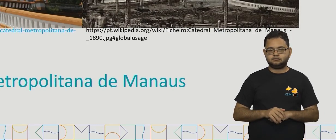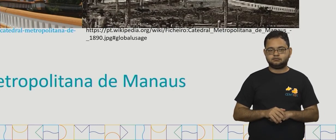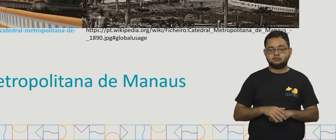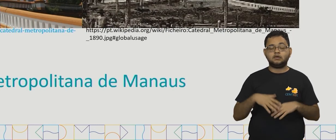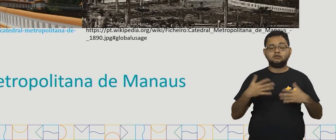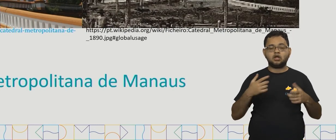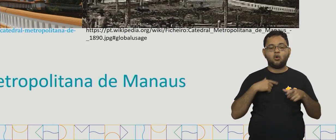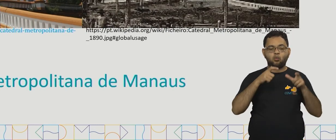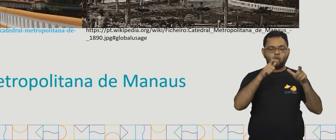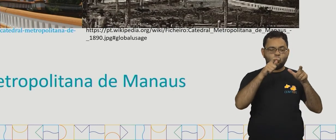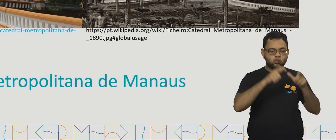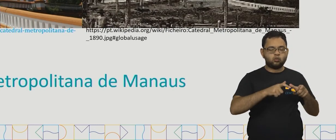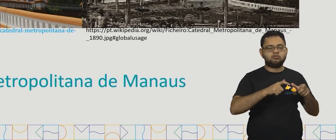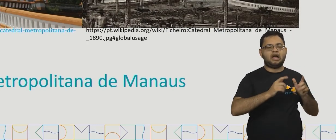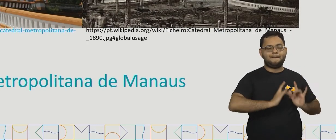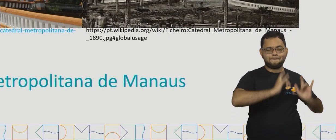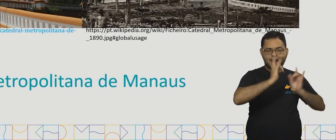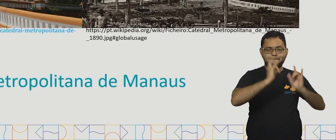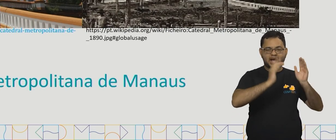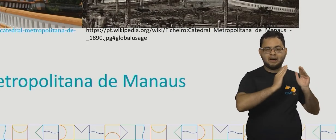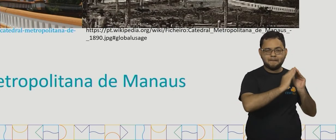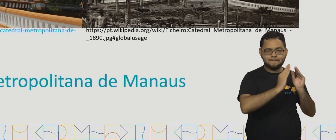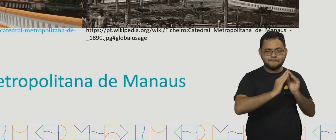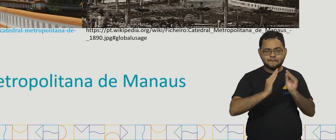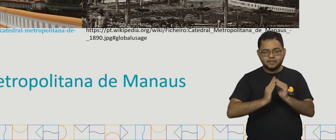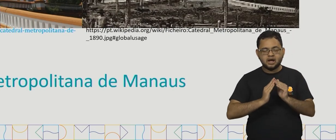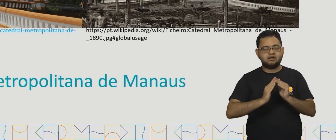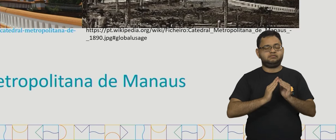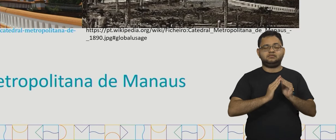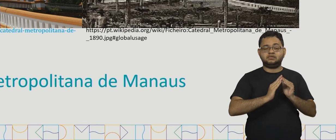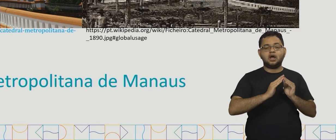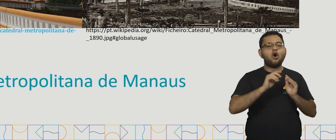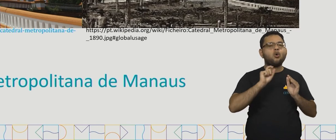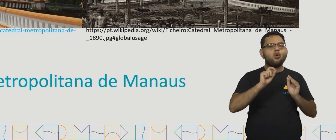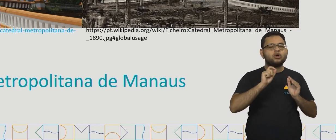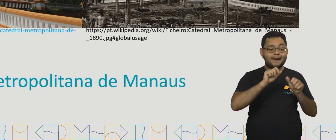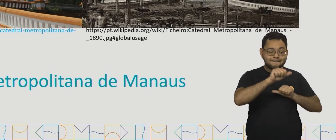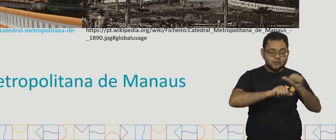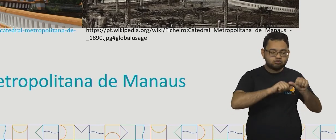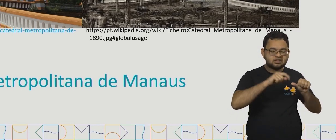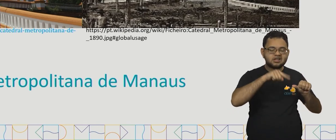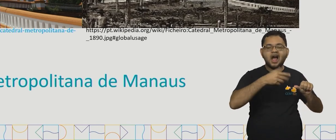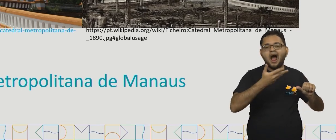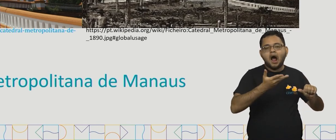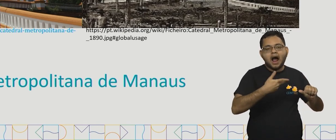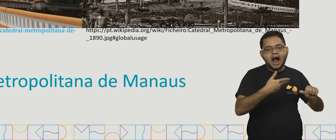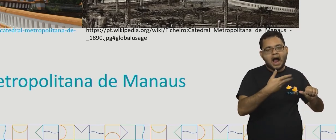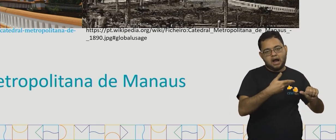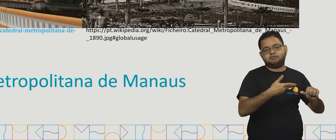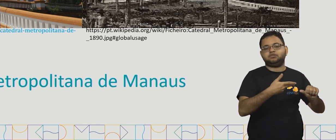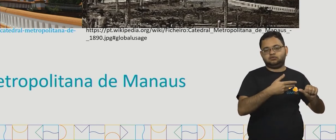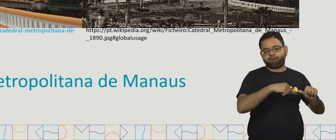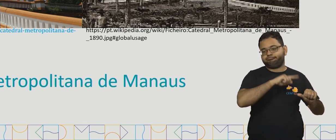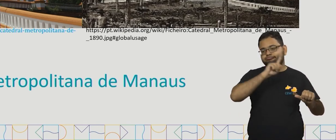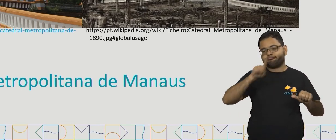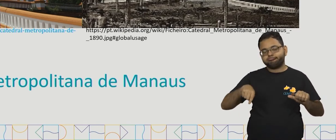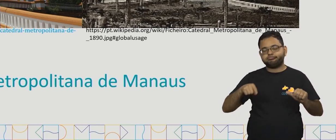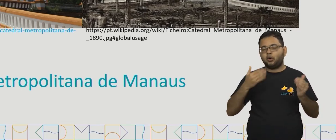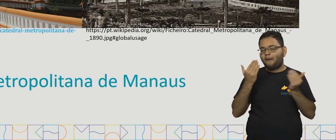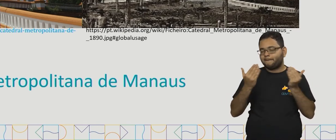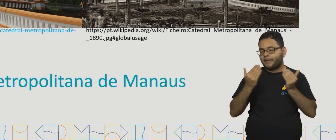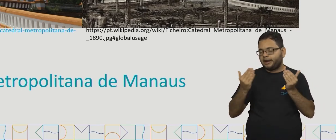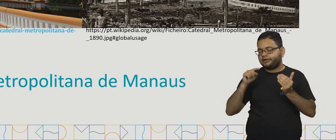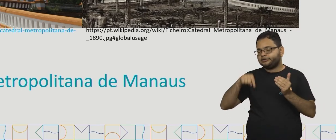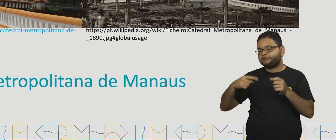mais urbanizados, essas mudanças nas paisagens acontecem com uma frequência maior do que nos espaços rurais. As áreas